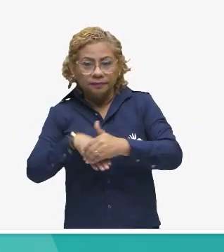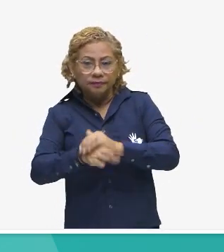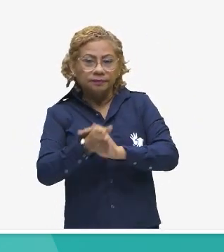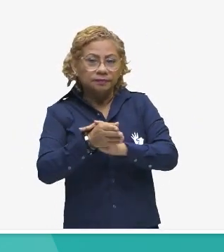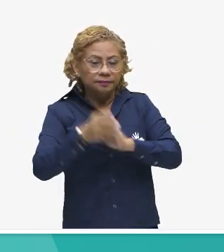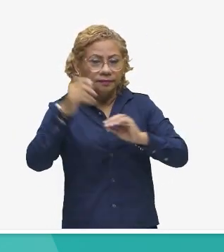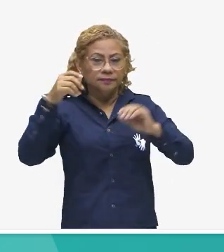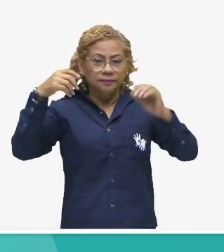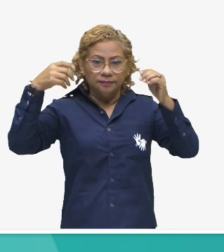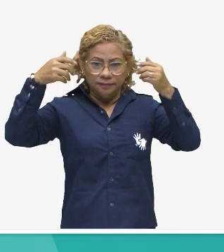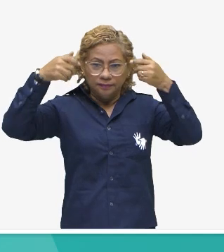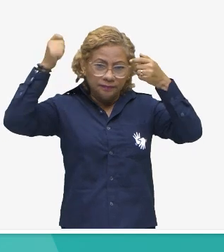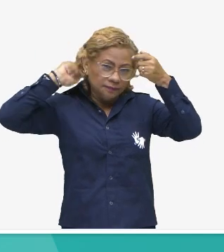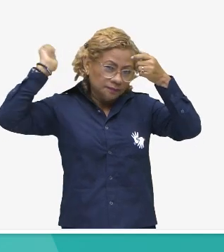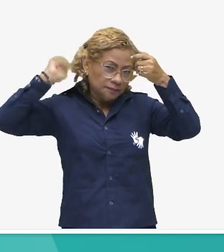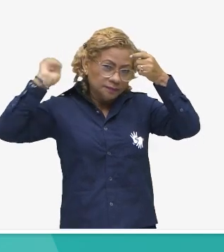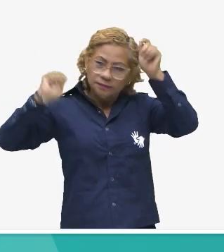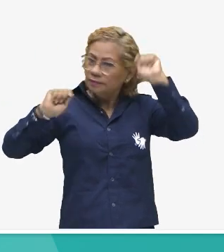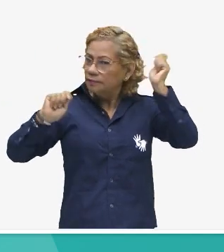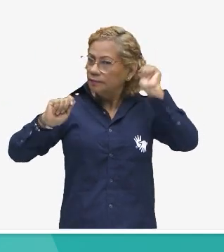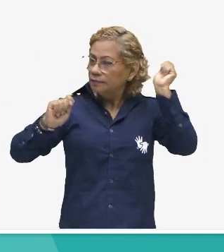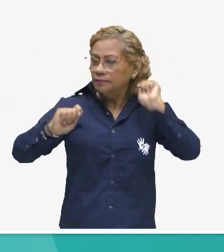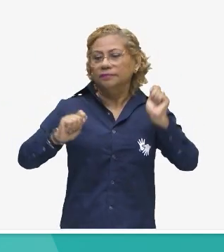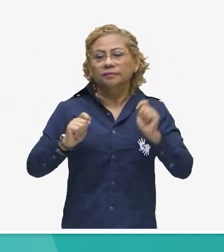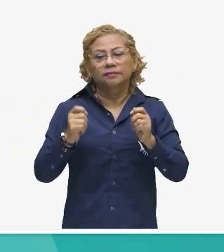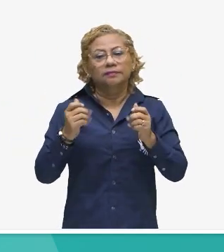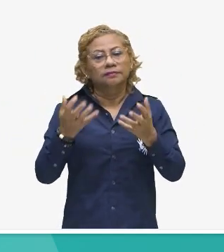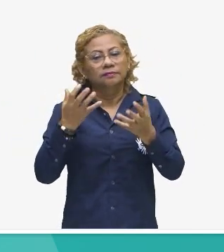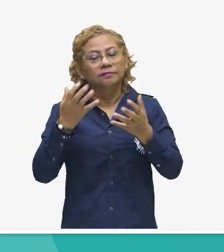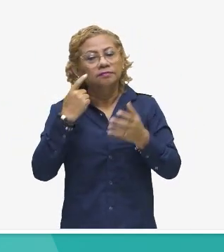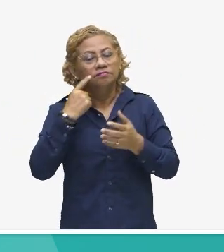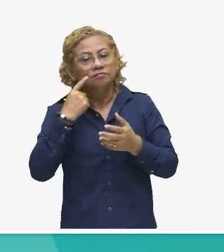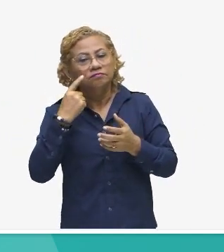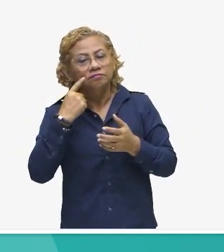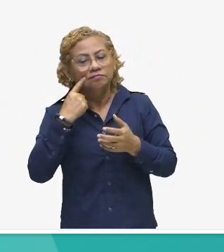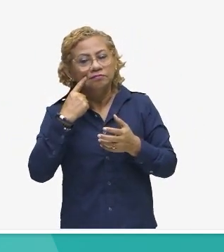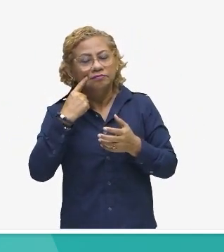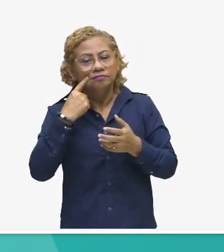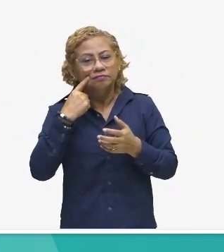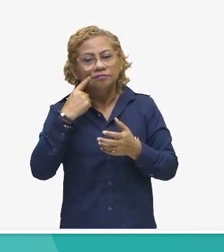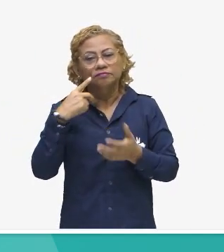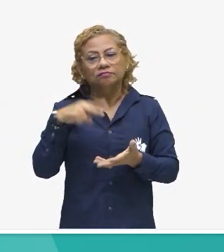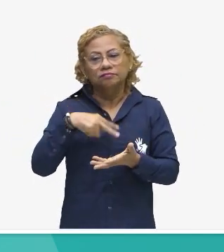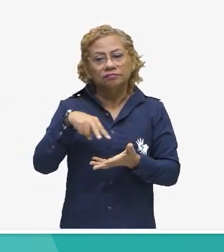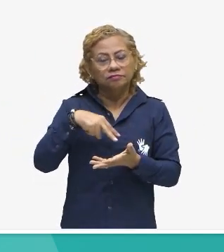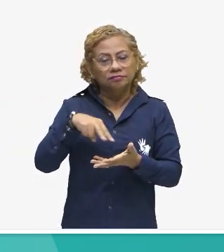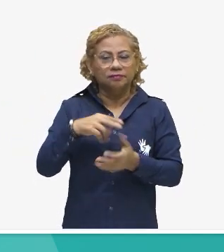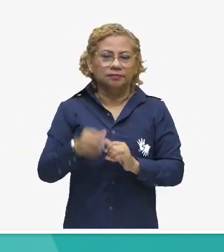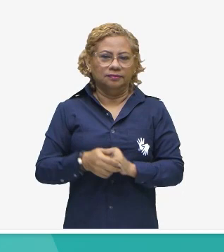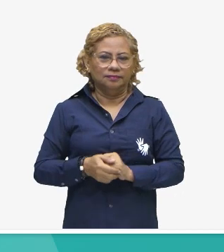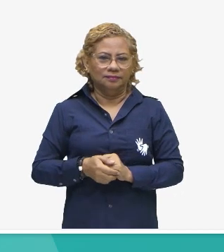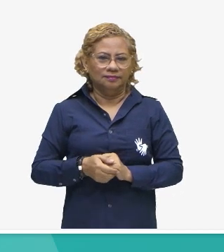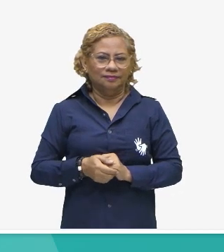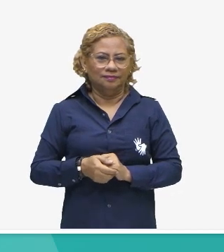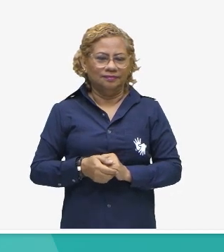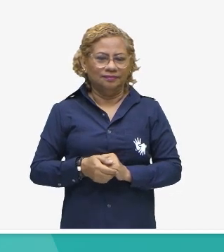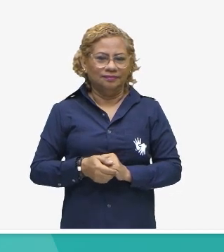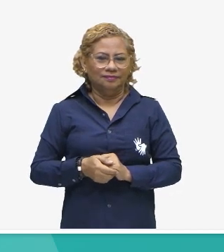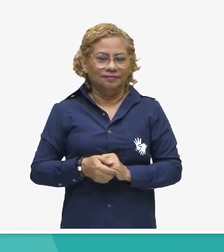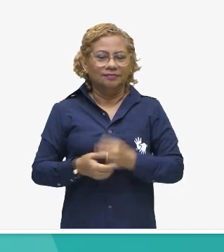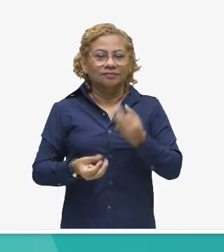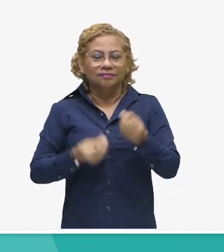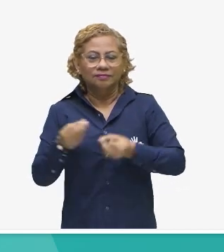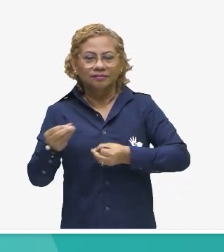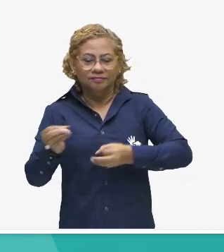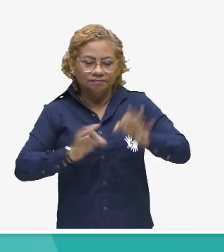para uma festa. Logo no início, o que é que ele está fazendo? Está se preparando,